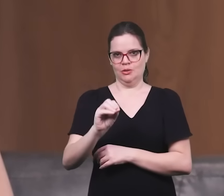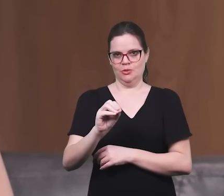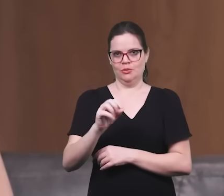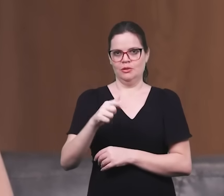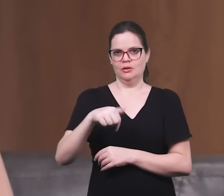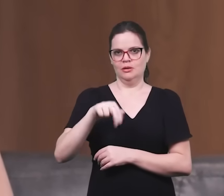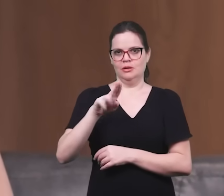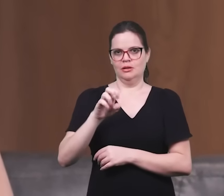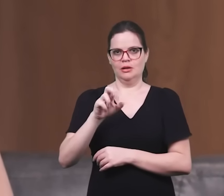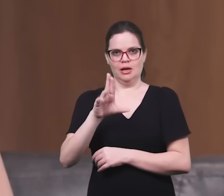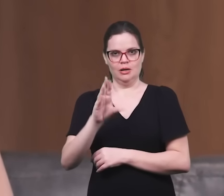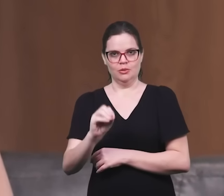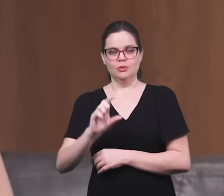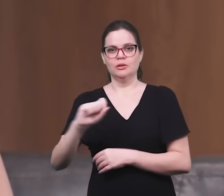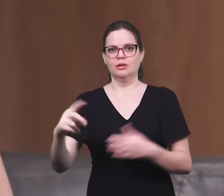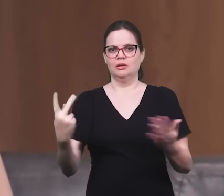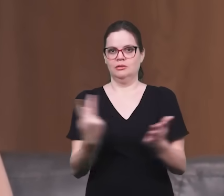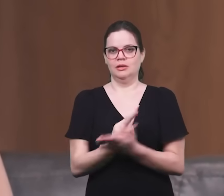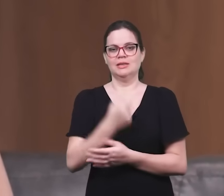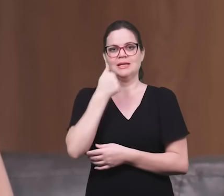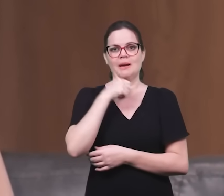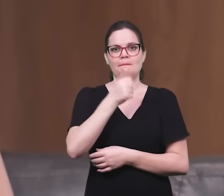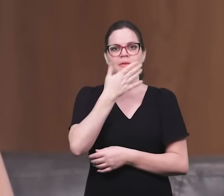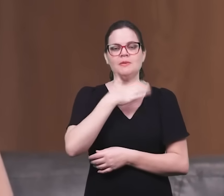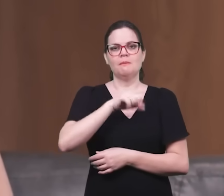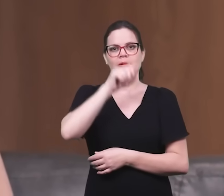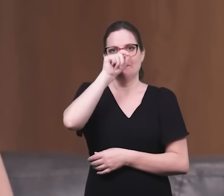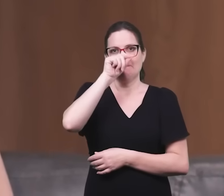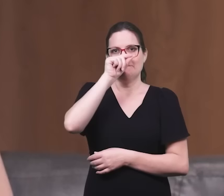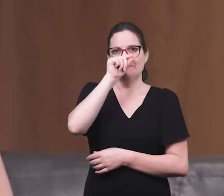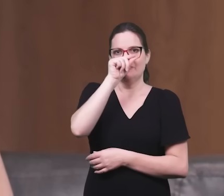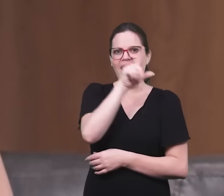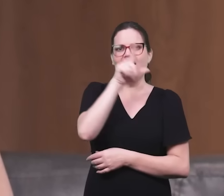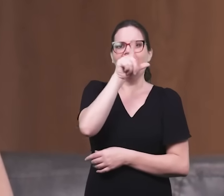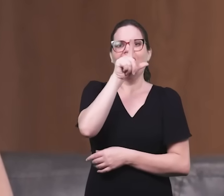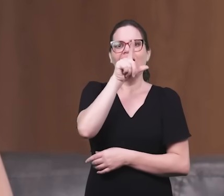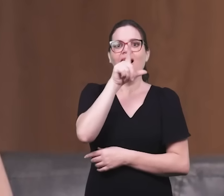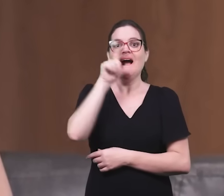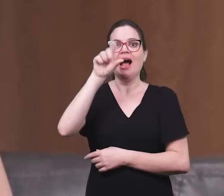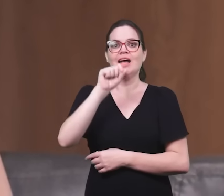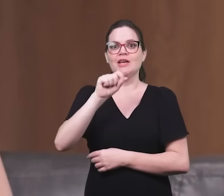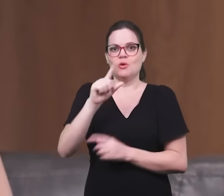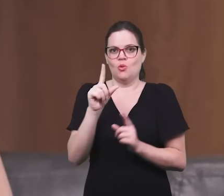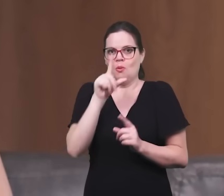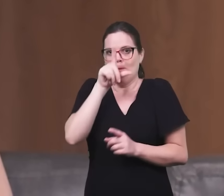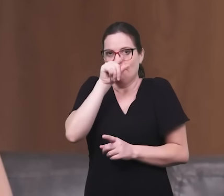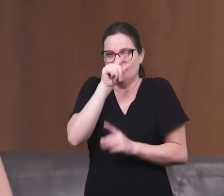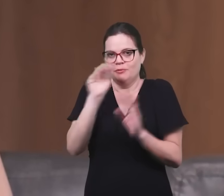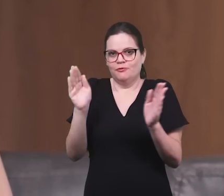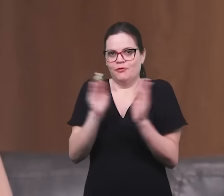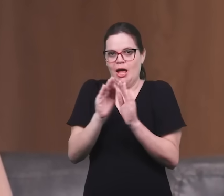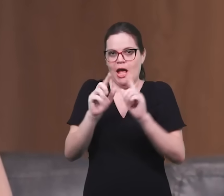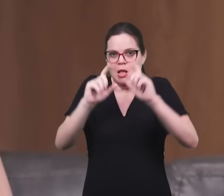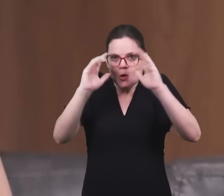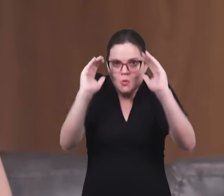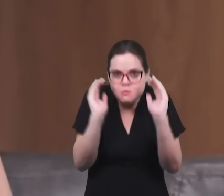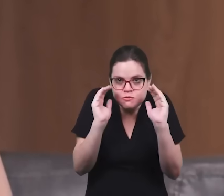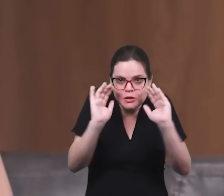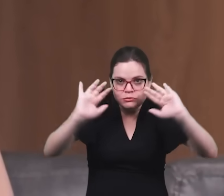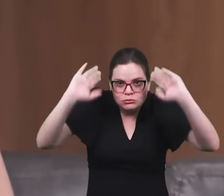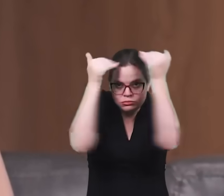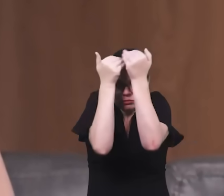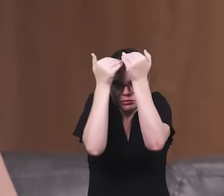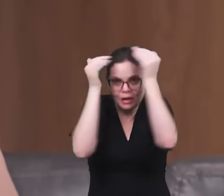pai e a mãe, ele emite um som e o filhote se abaixa e se esconde na hora quando o predador Olha que tá. Ele se interessante.